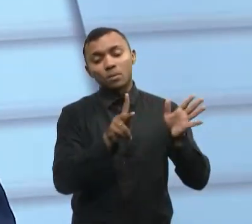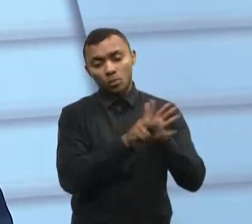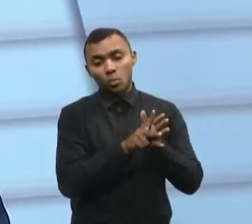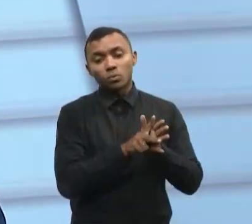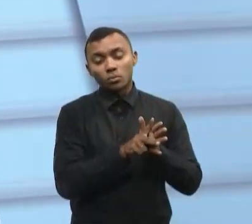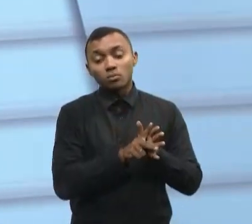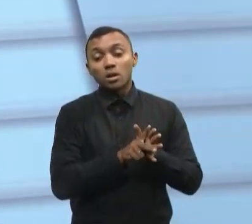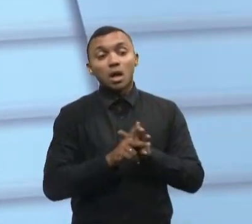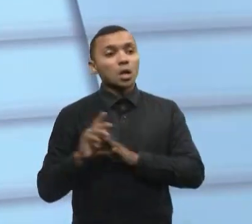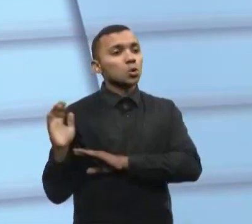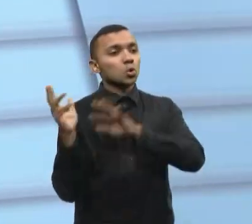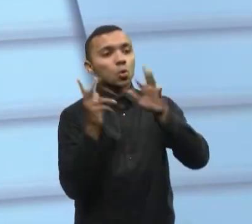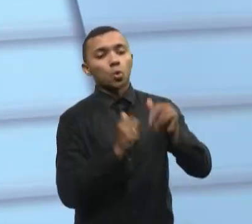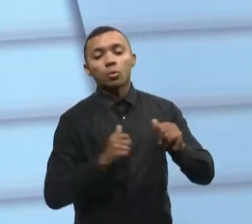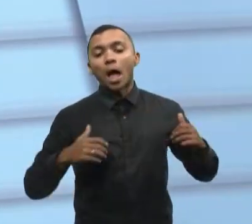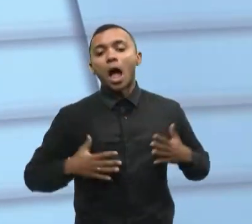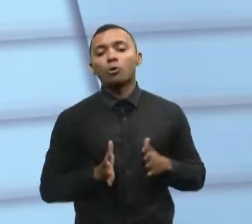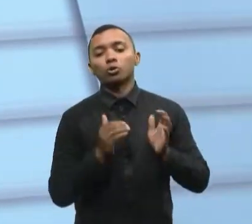vai compartilhar